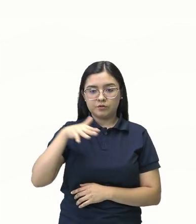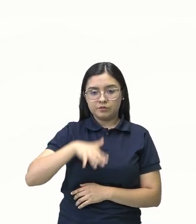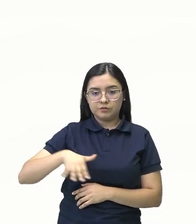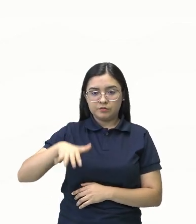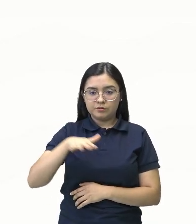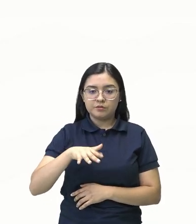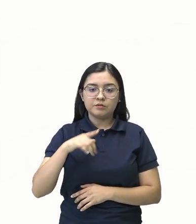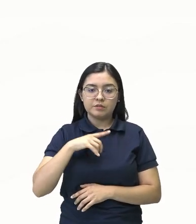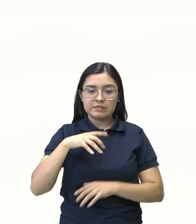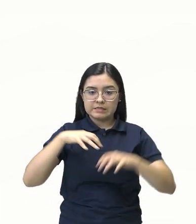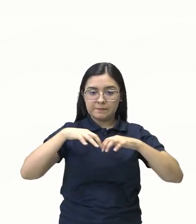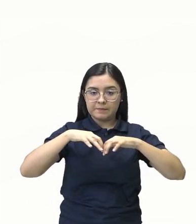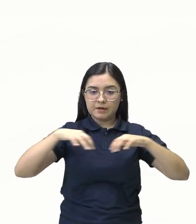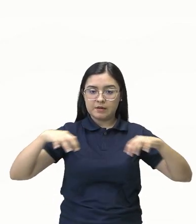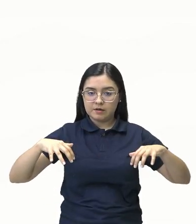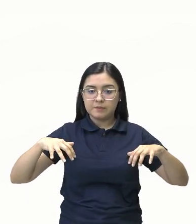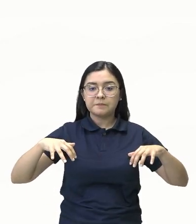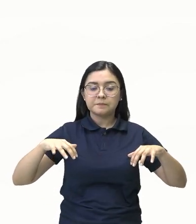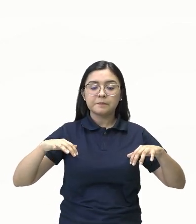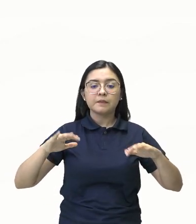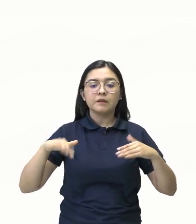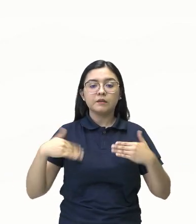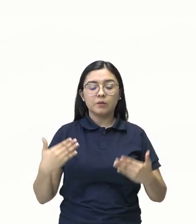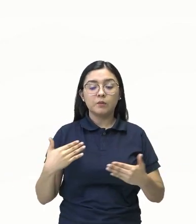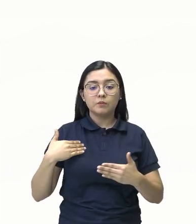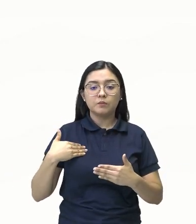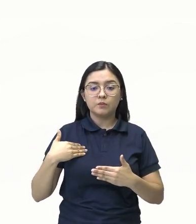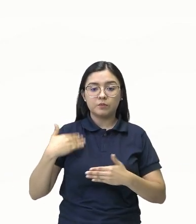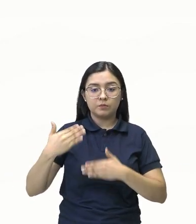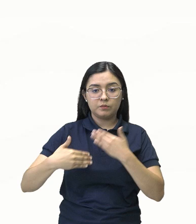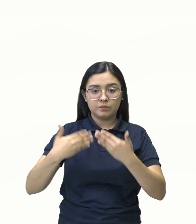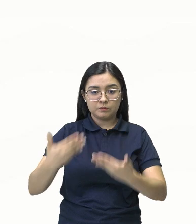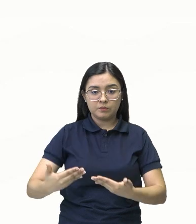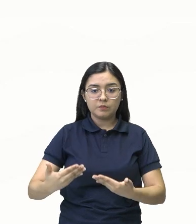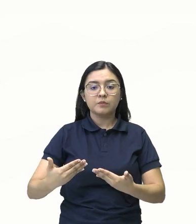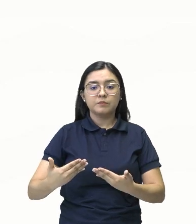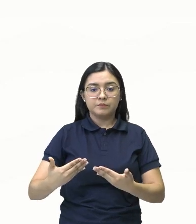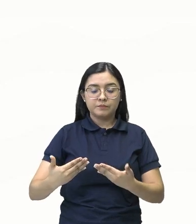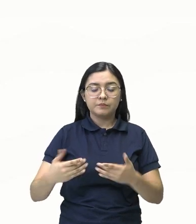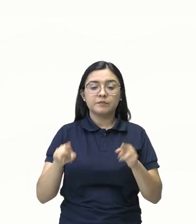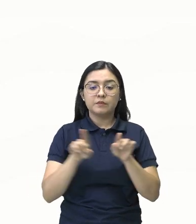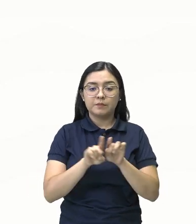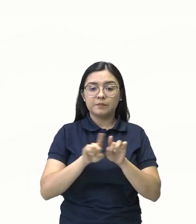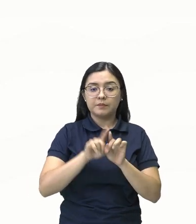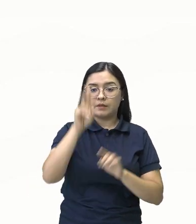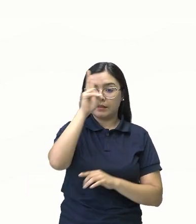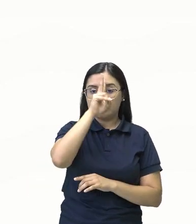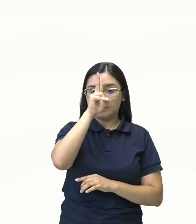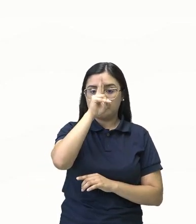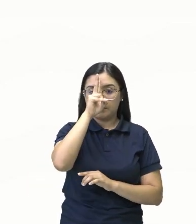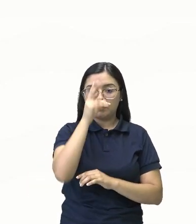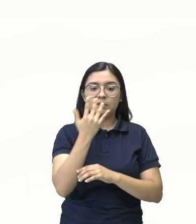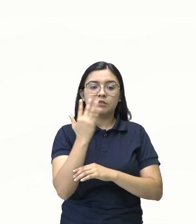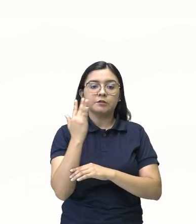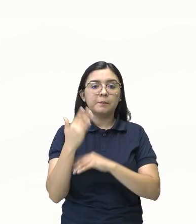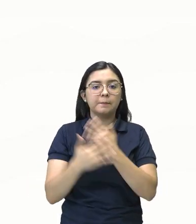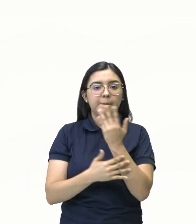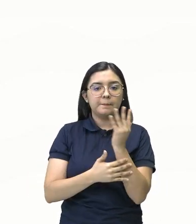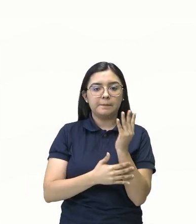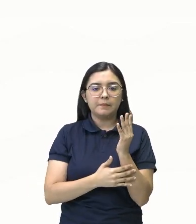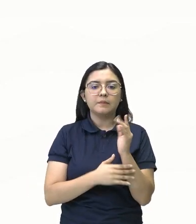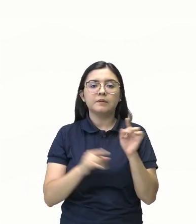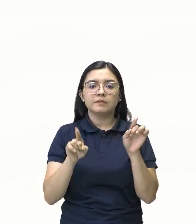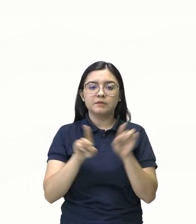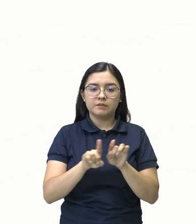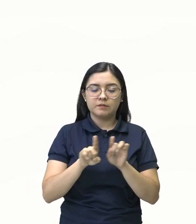duas comunidades. Com o passar do tempo, né, elas cruzando entre si, né, lembrando aí que as plantas elas podem ser